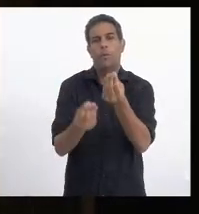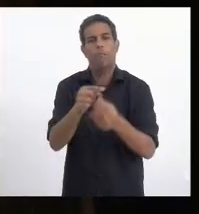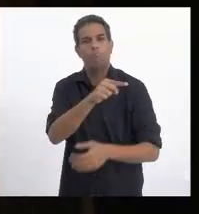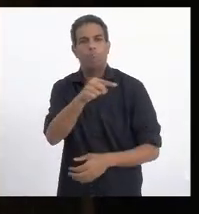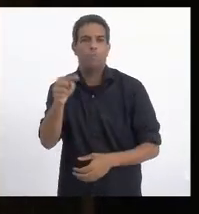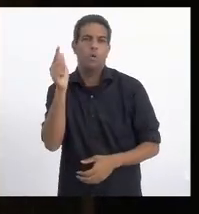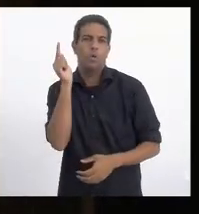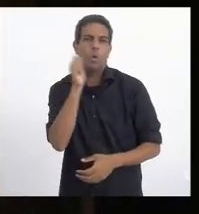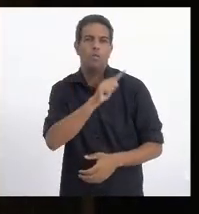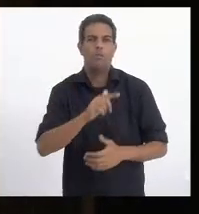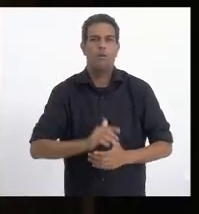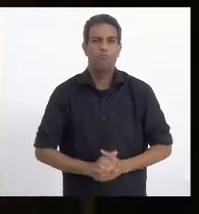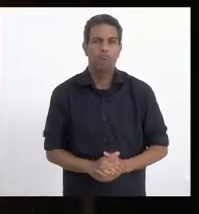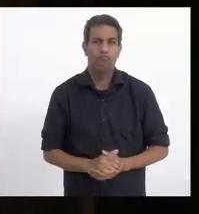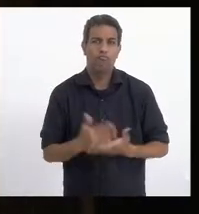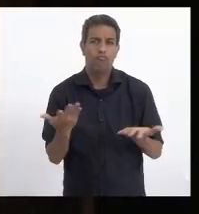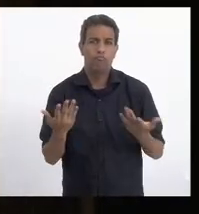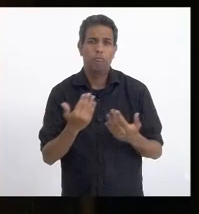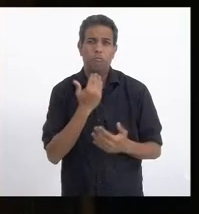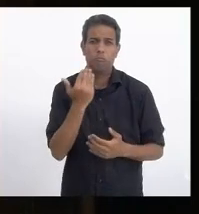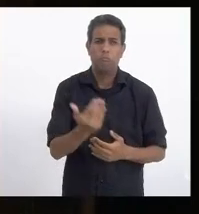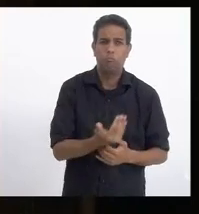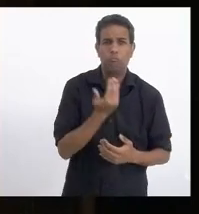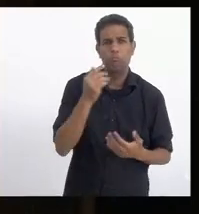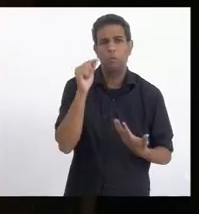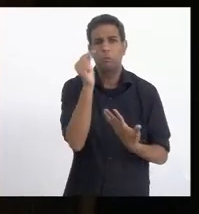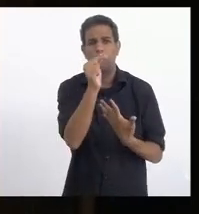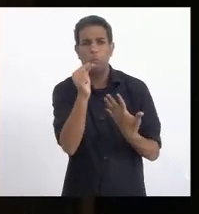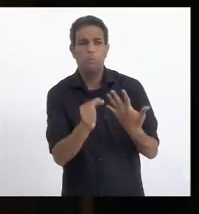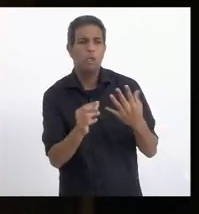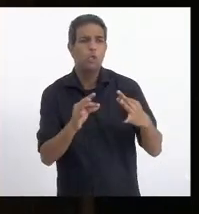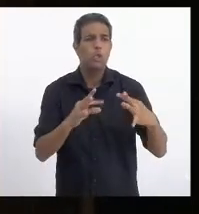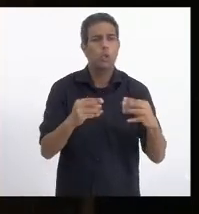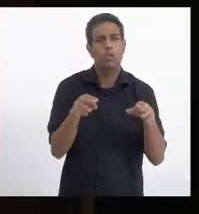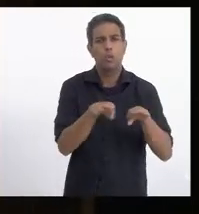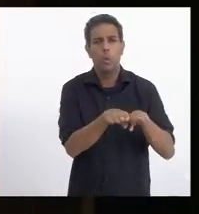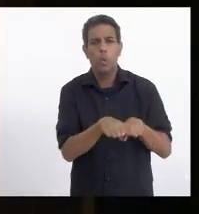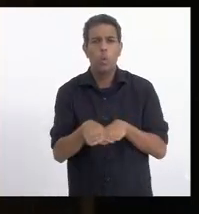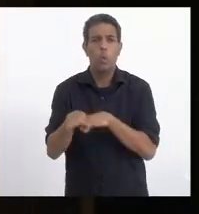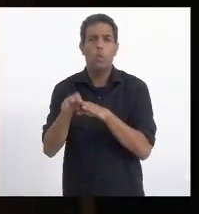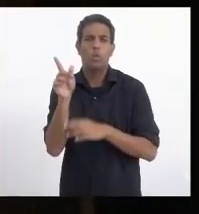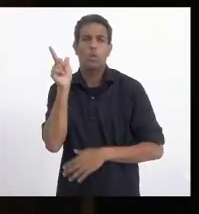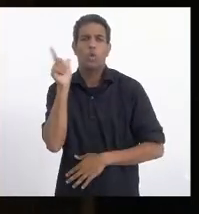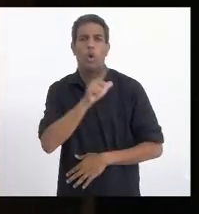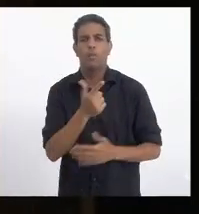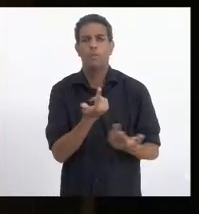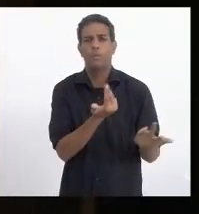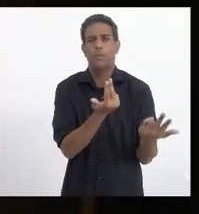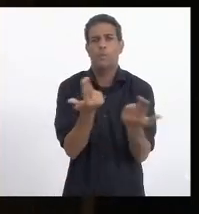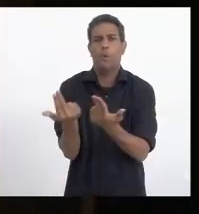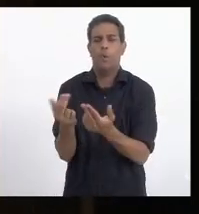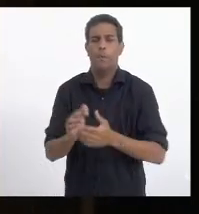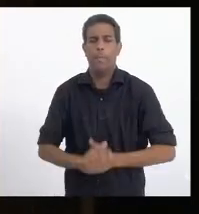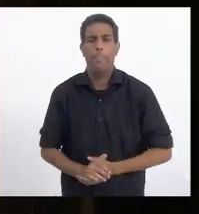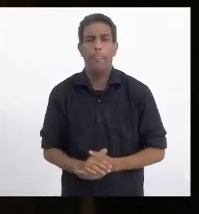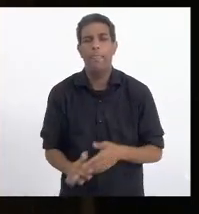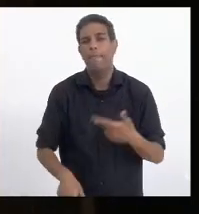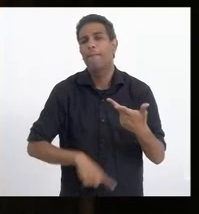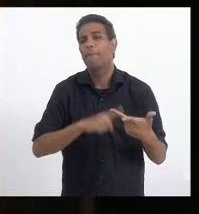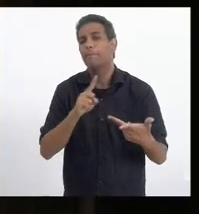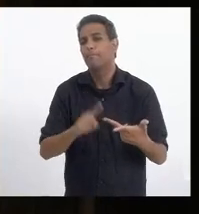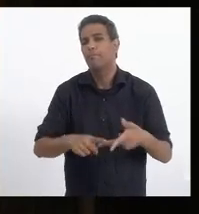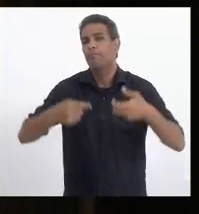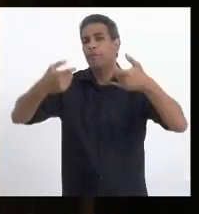aí eu acho que não importa se oficiais e praças todos têm que ser atendidos por aí a segunda questão